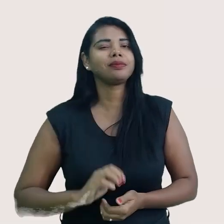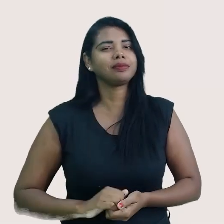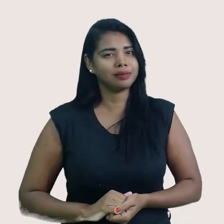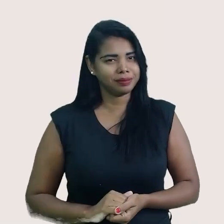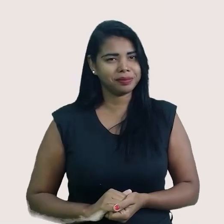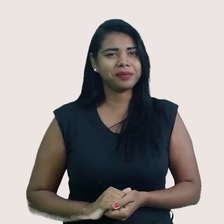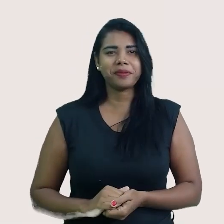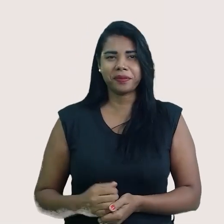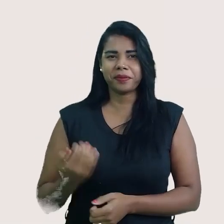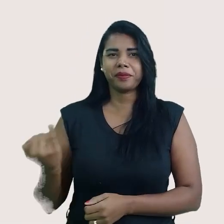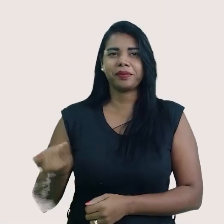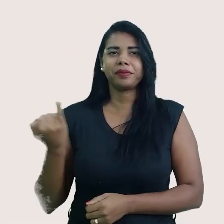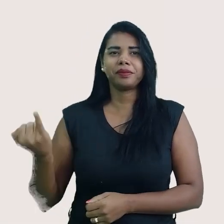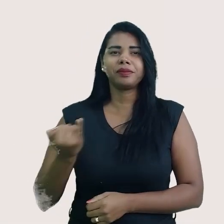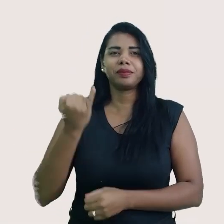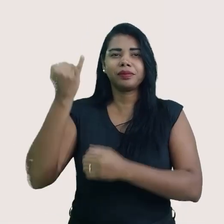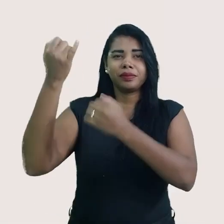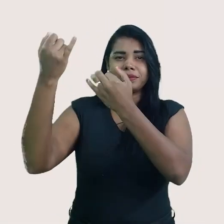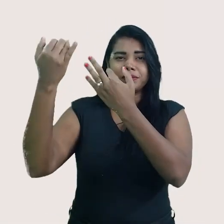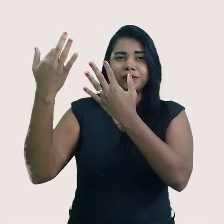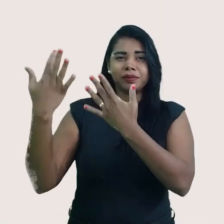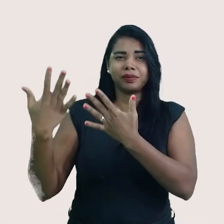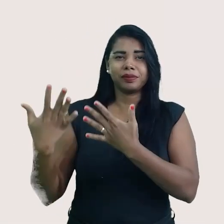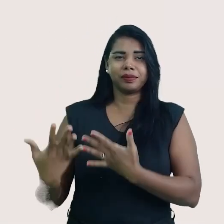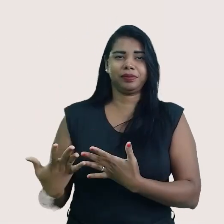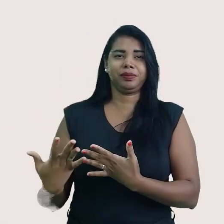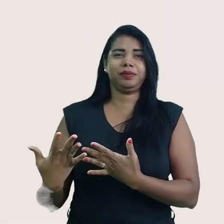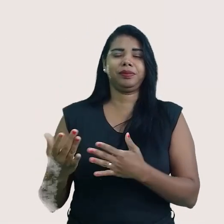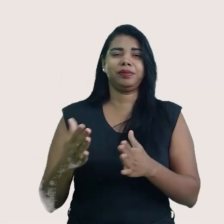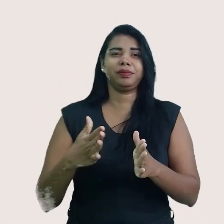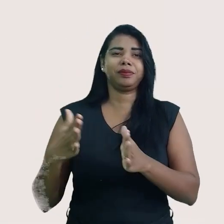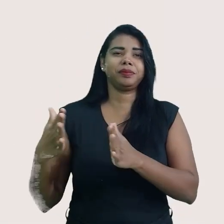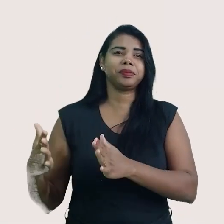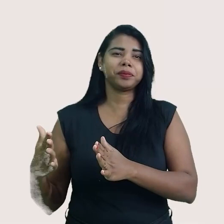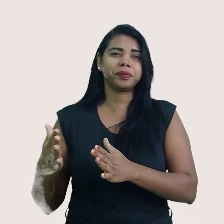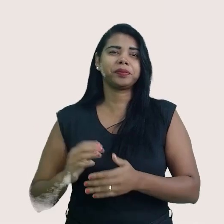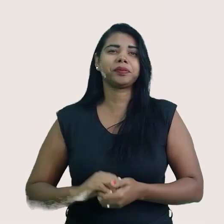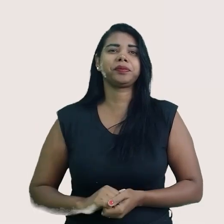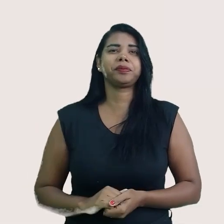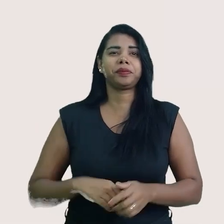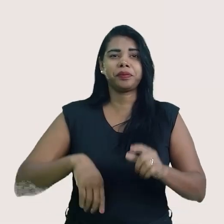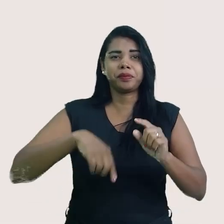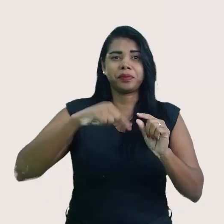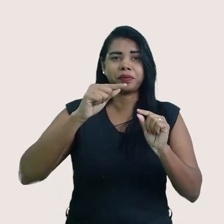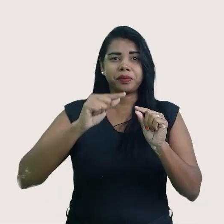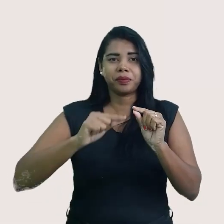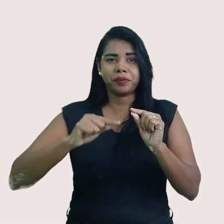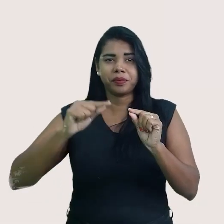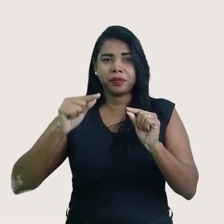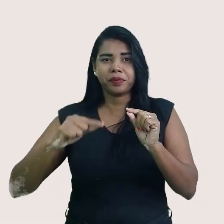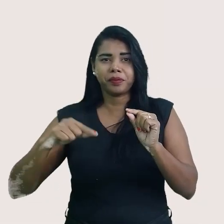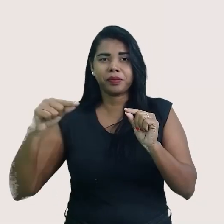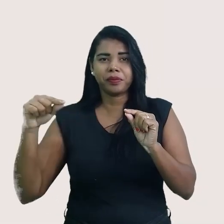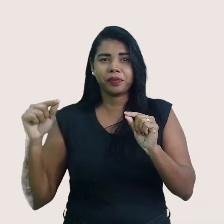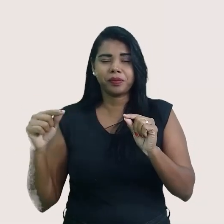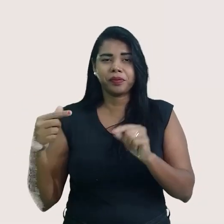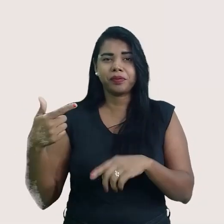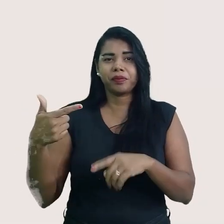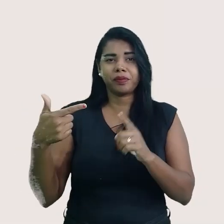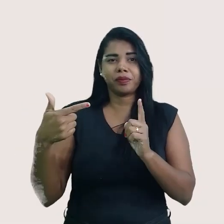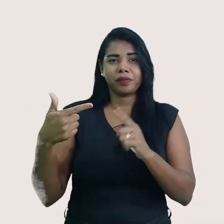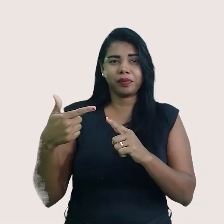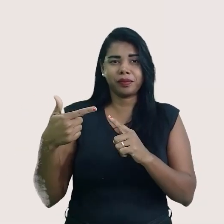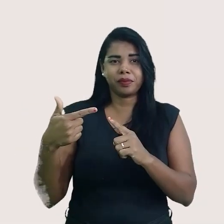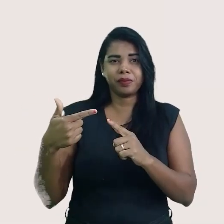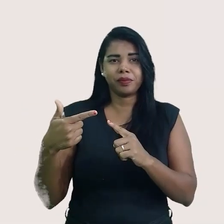parte é importante, porque ele fala que houve uma inversão de fase, ou seja, a onda que vai ser produzida nessa segunda parte, ela vai